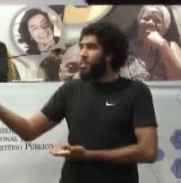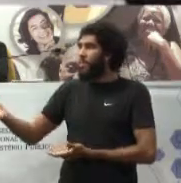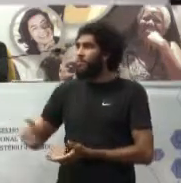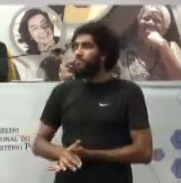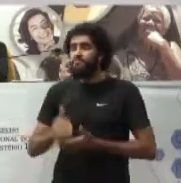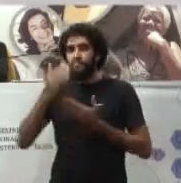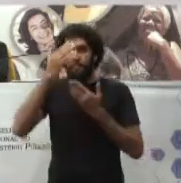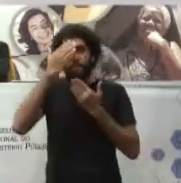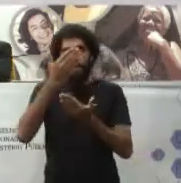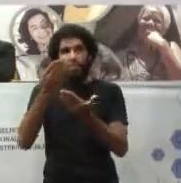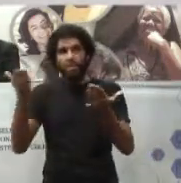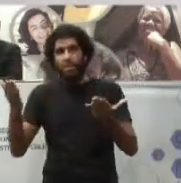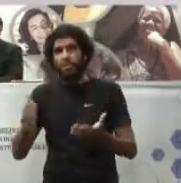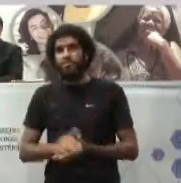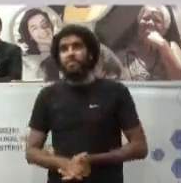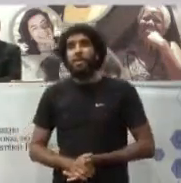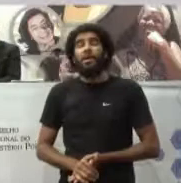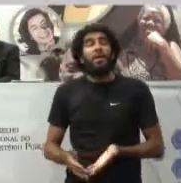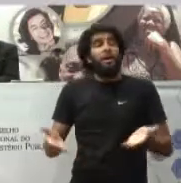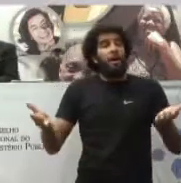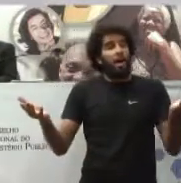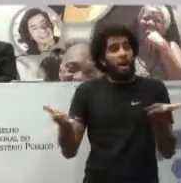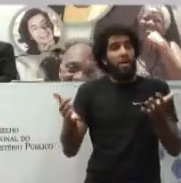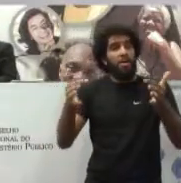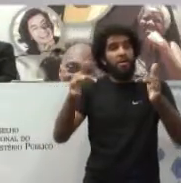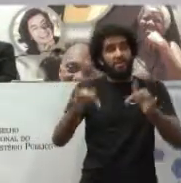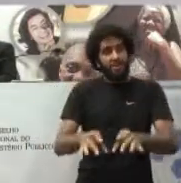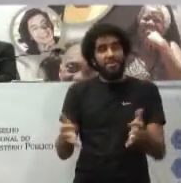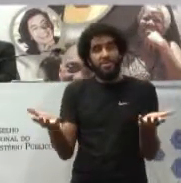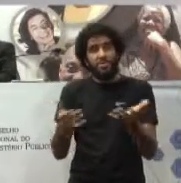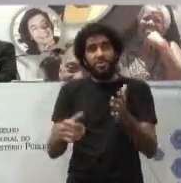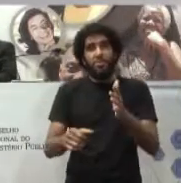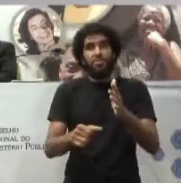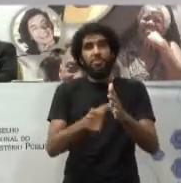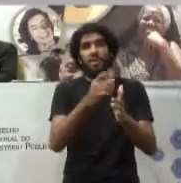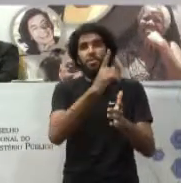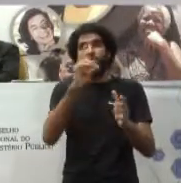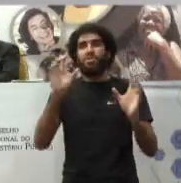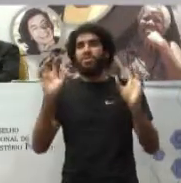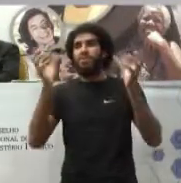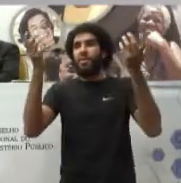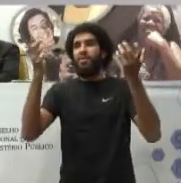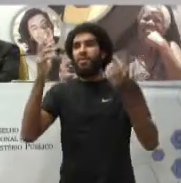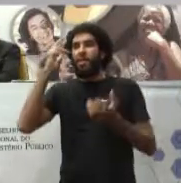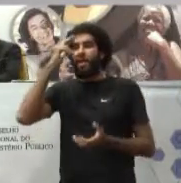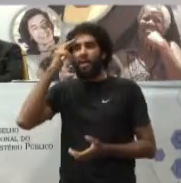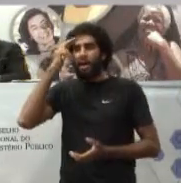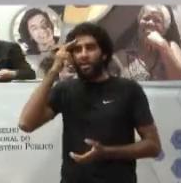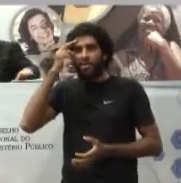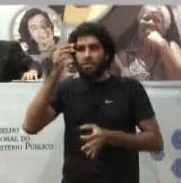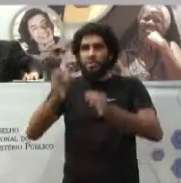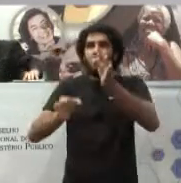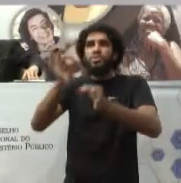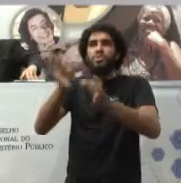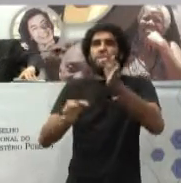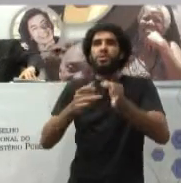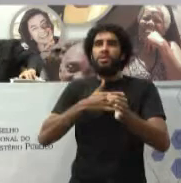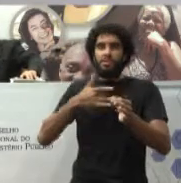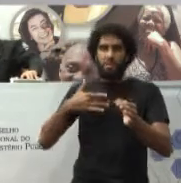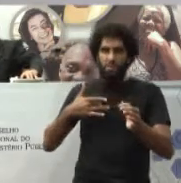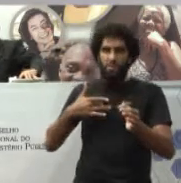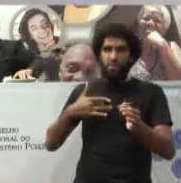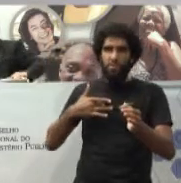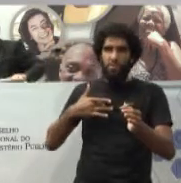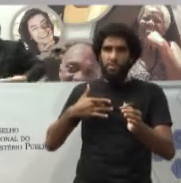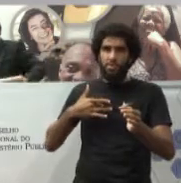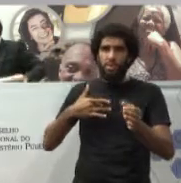obrigado assim chegamos ao fim do nosso primeiro dia do seminário reflexões sobre a judicialização da saúde